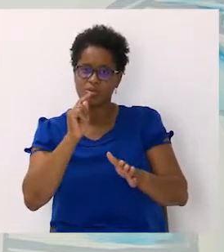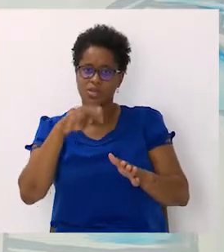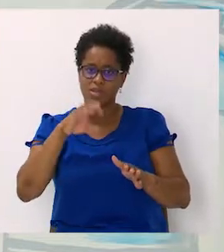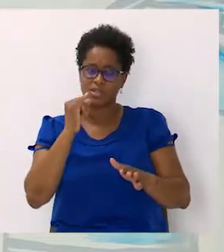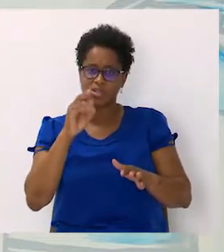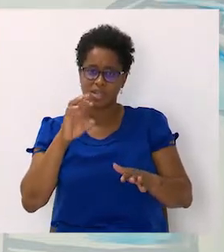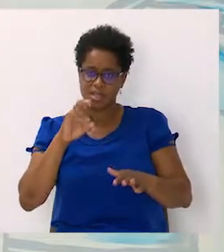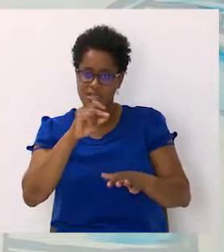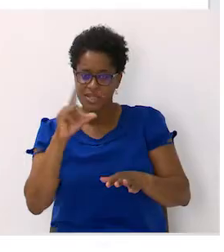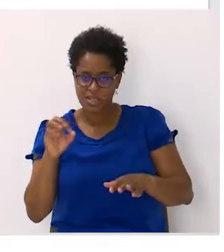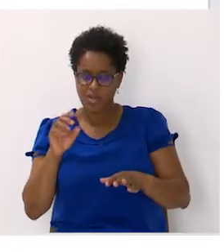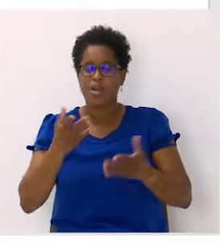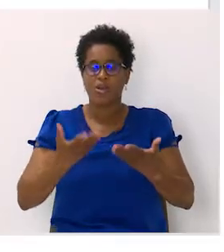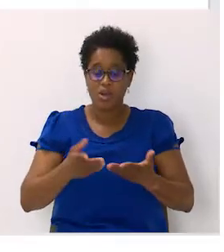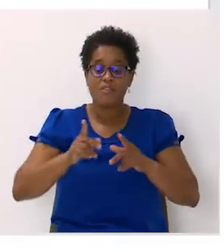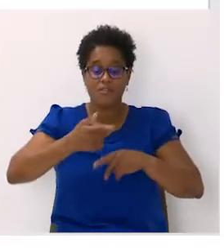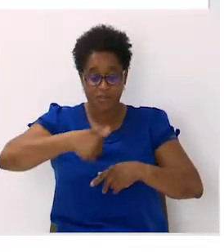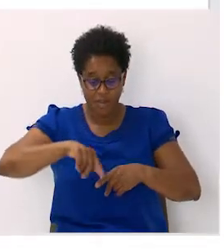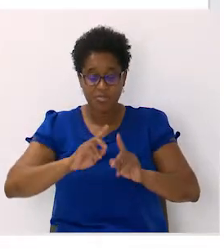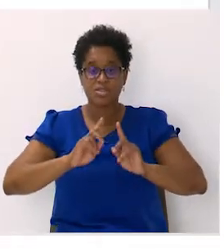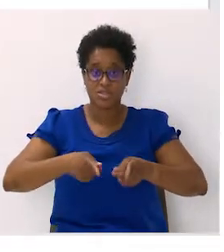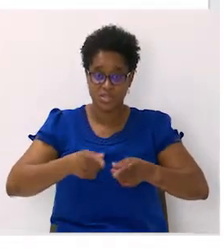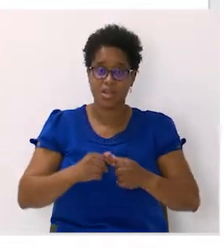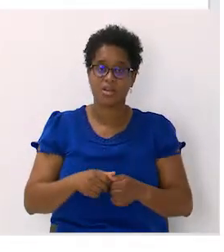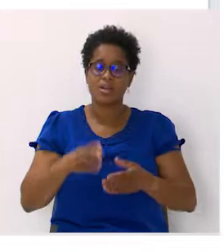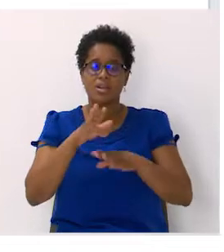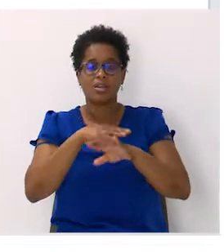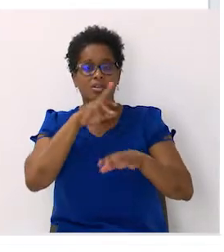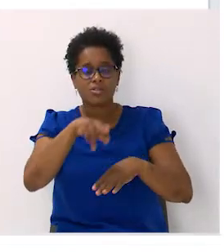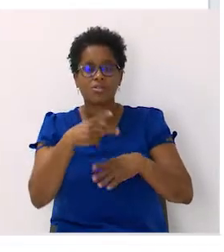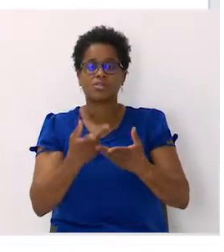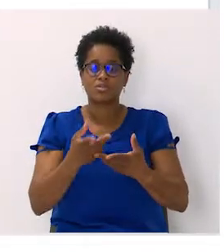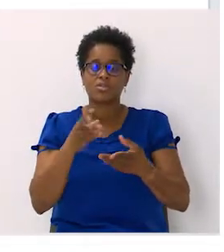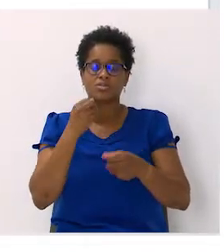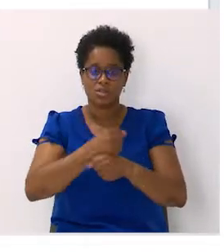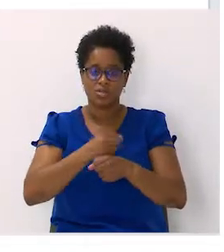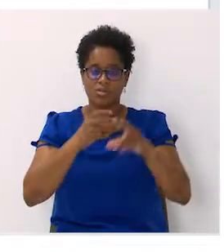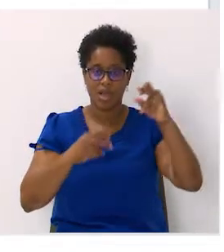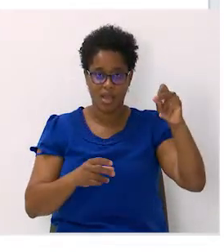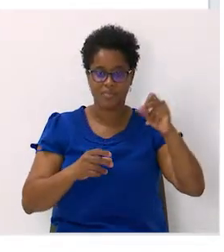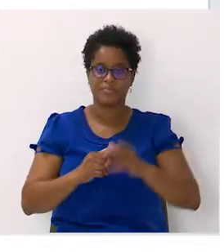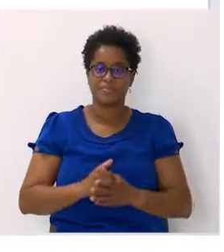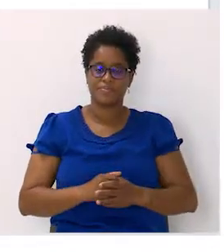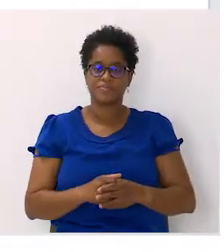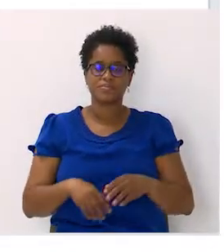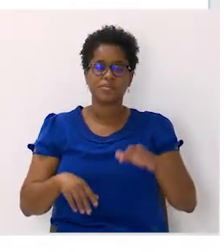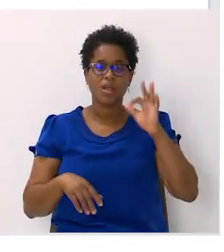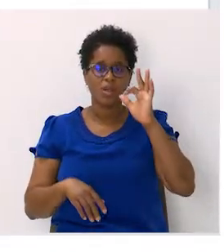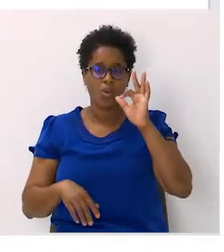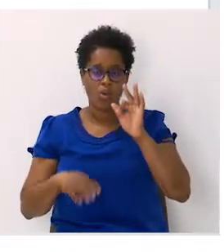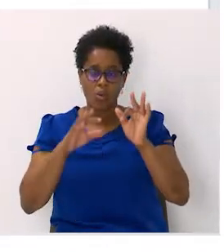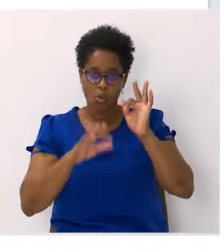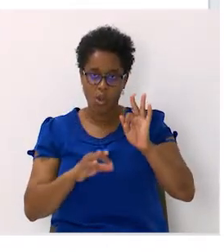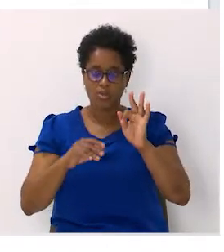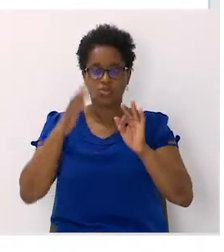potenciação. Vamos partir, iniciar a resolução de exercício A. 4